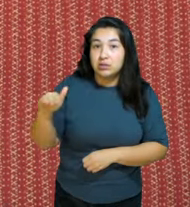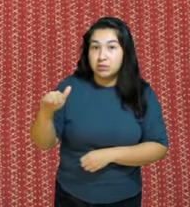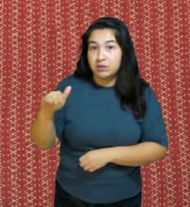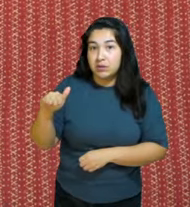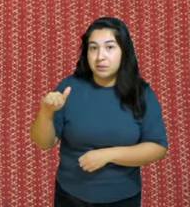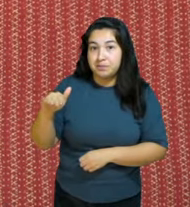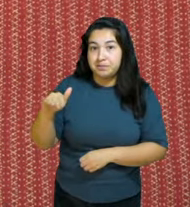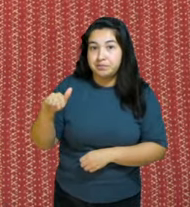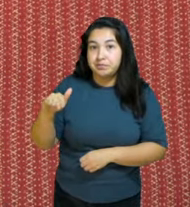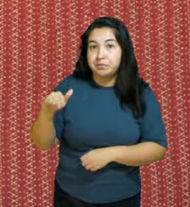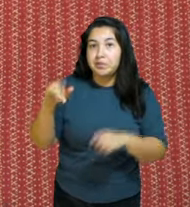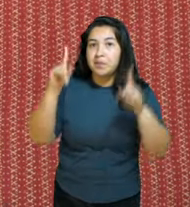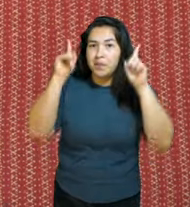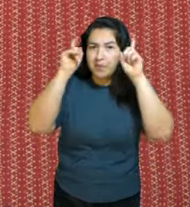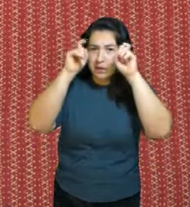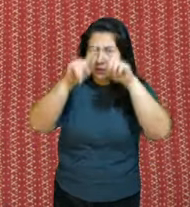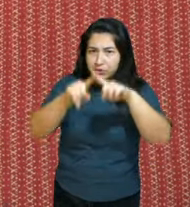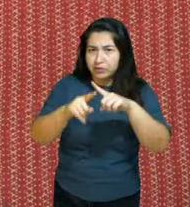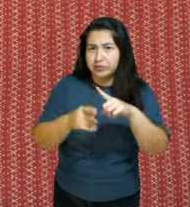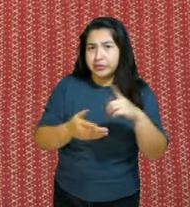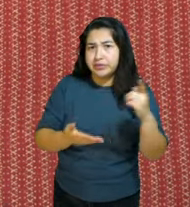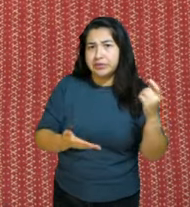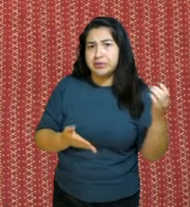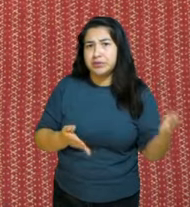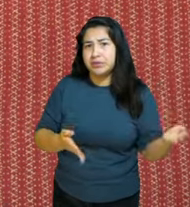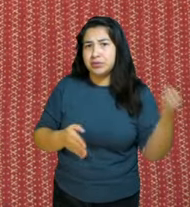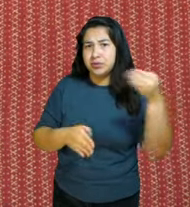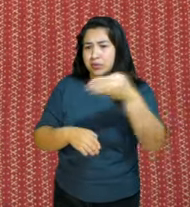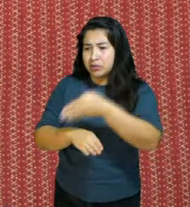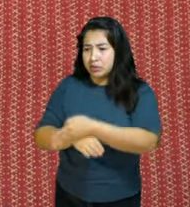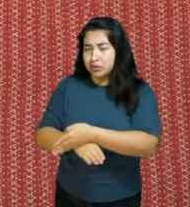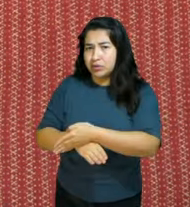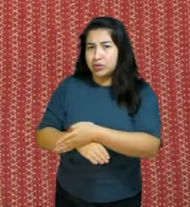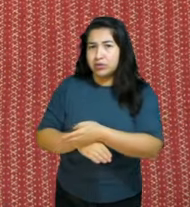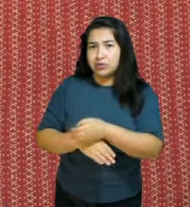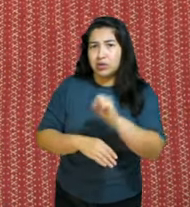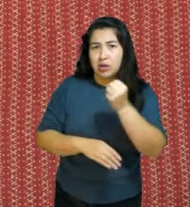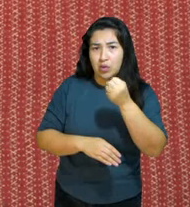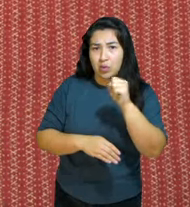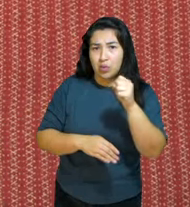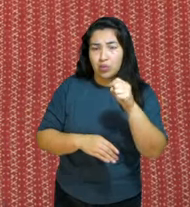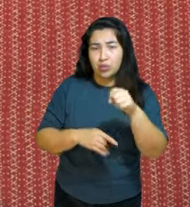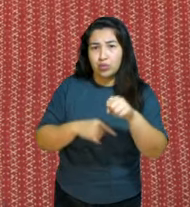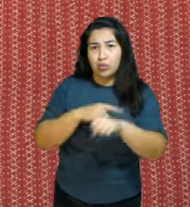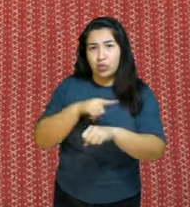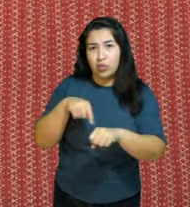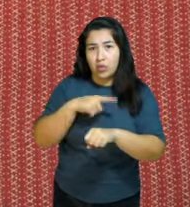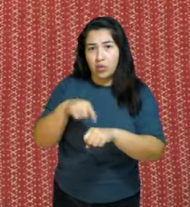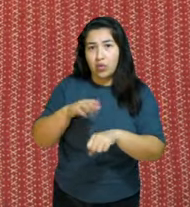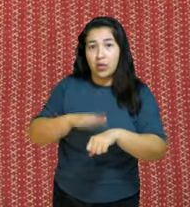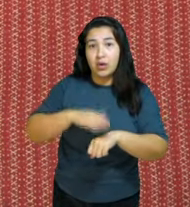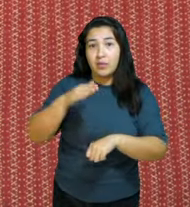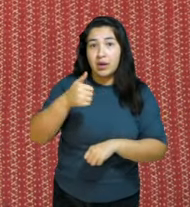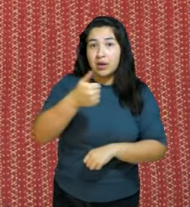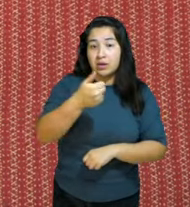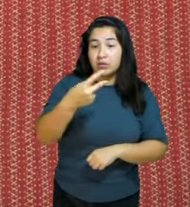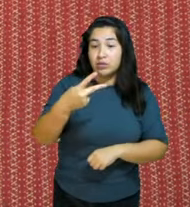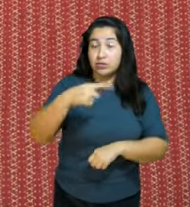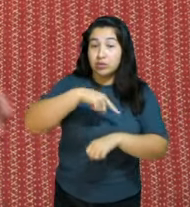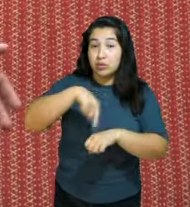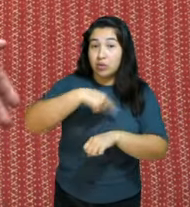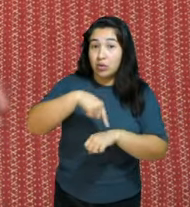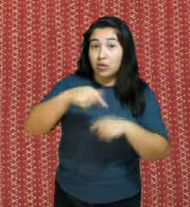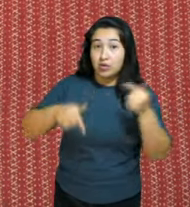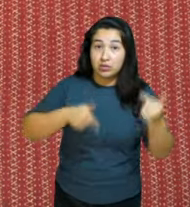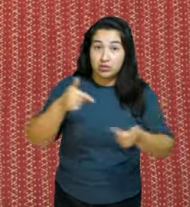e dificilmente nós saímos antes das 7h da noite da pista. Nós temos uma carga horária de mais de 12 horas de trabalho.